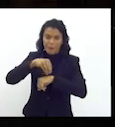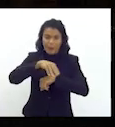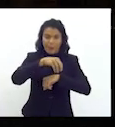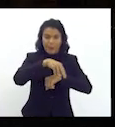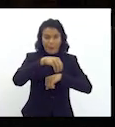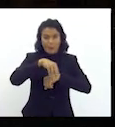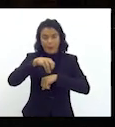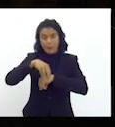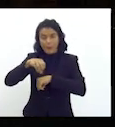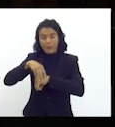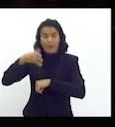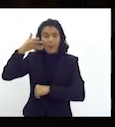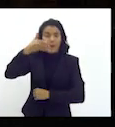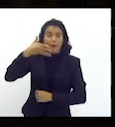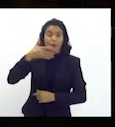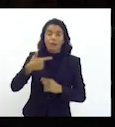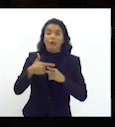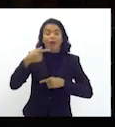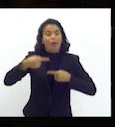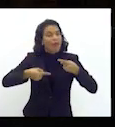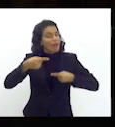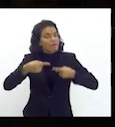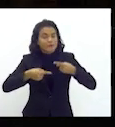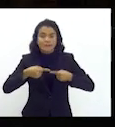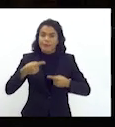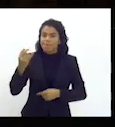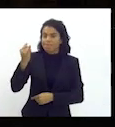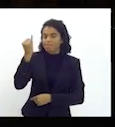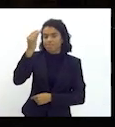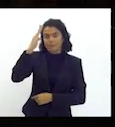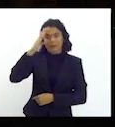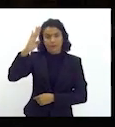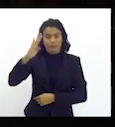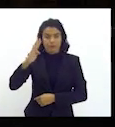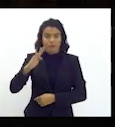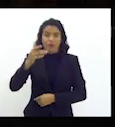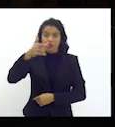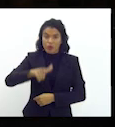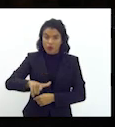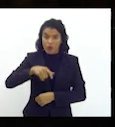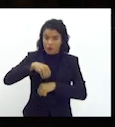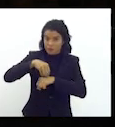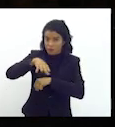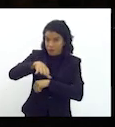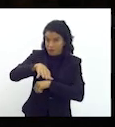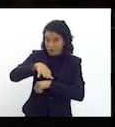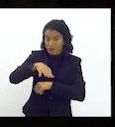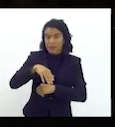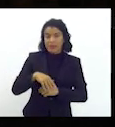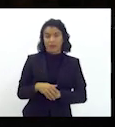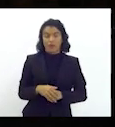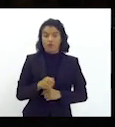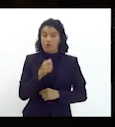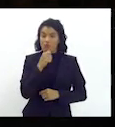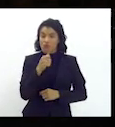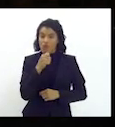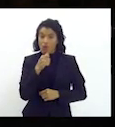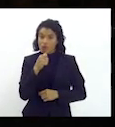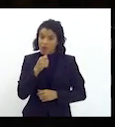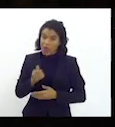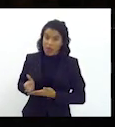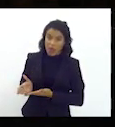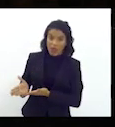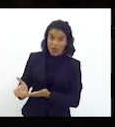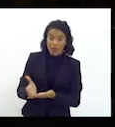porque é uma discussão fundamental volta a dizer sem receita